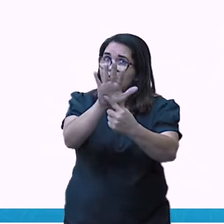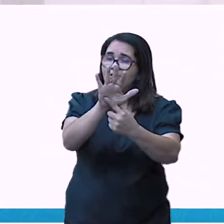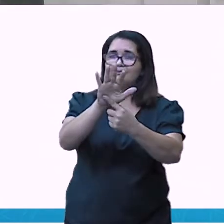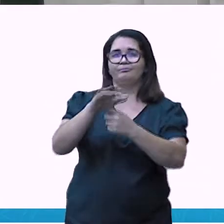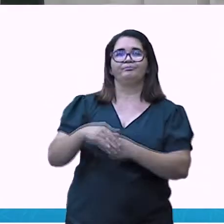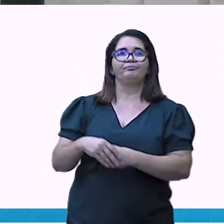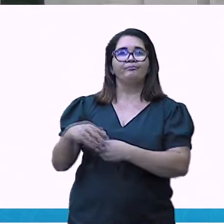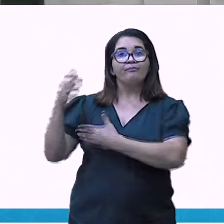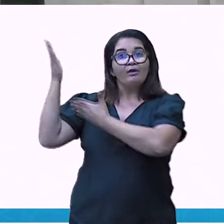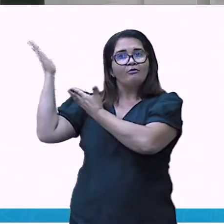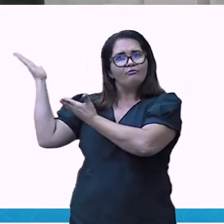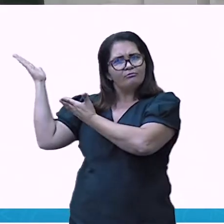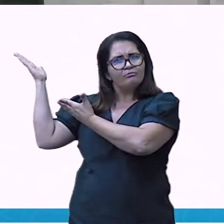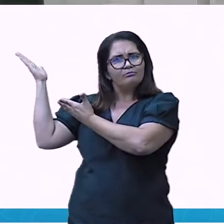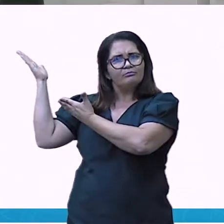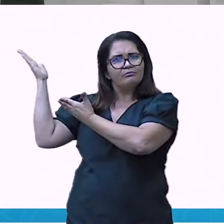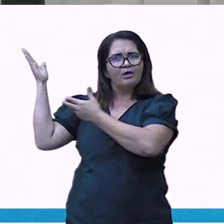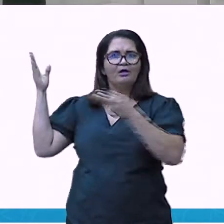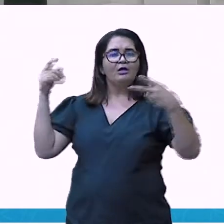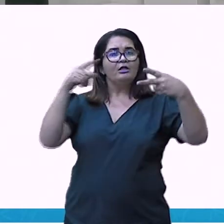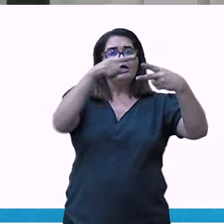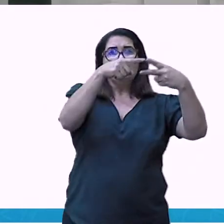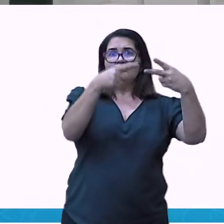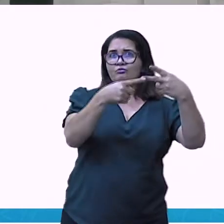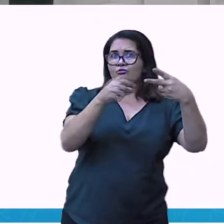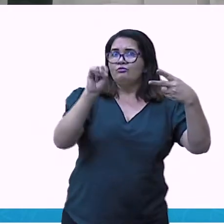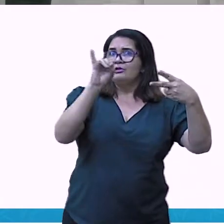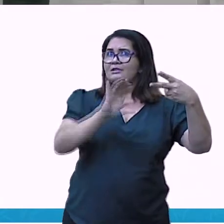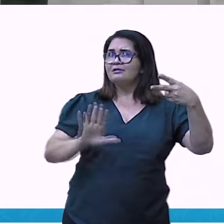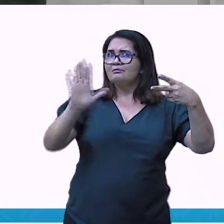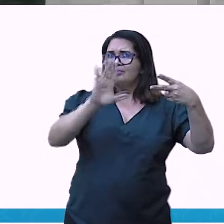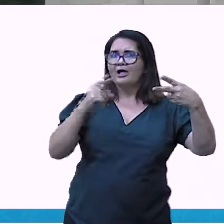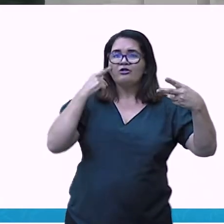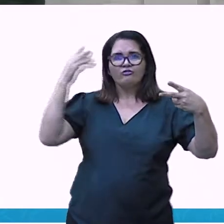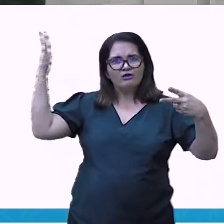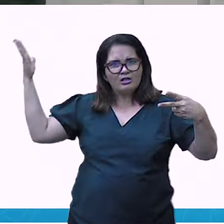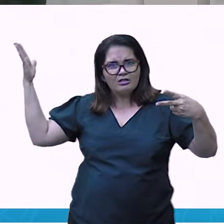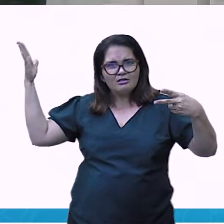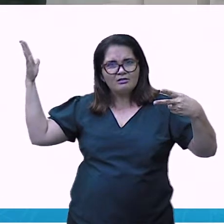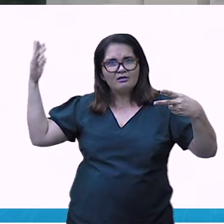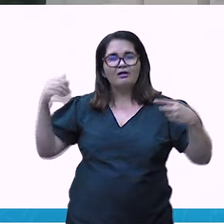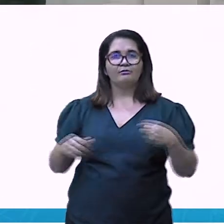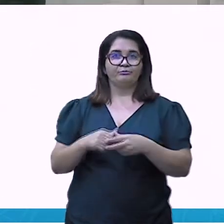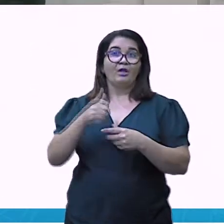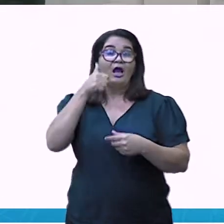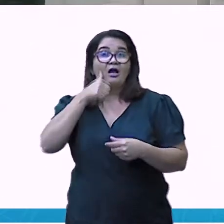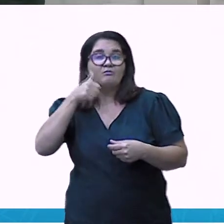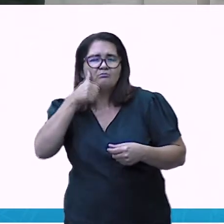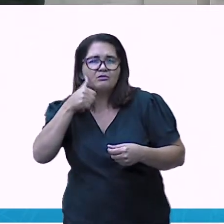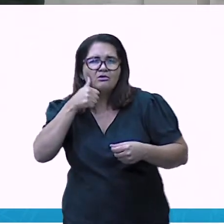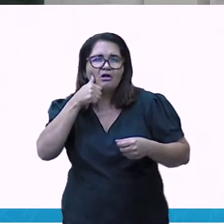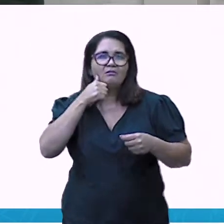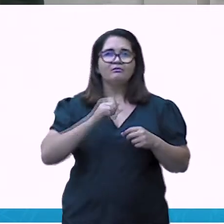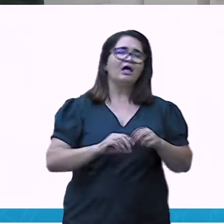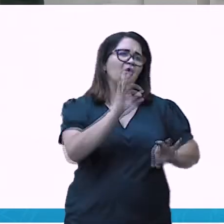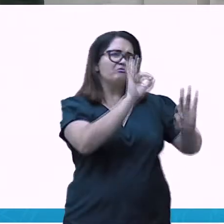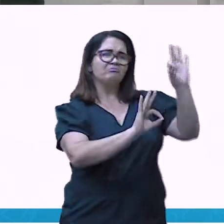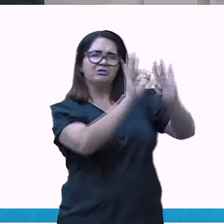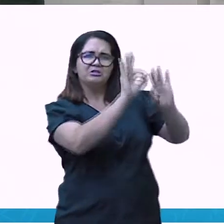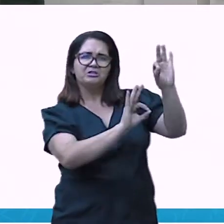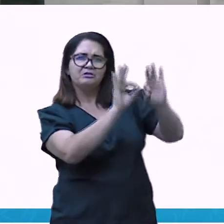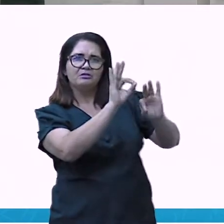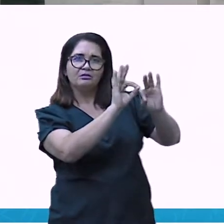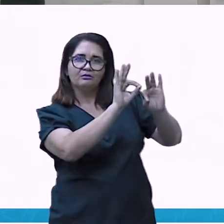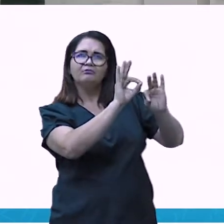Temos aqui duas imagens. Então, nós temos na primeira imagem uma pessoa com as suas atividades corriqueiras, tá